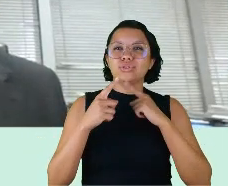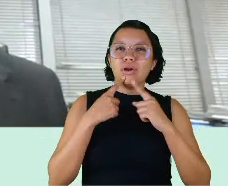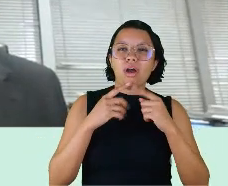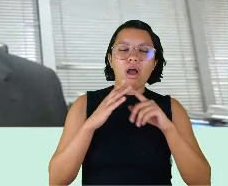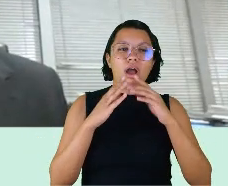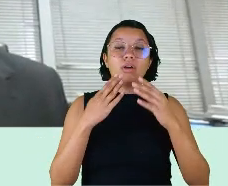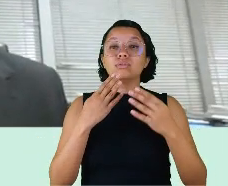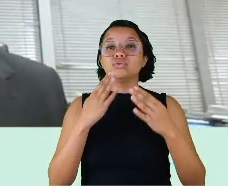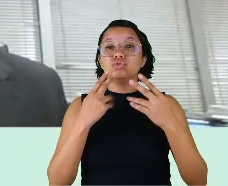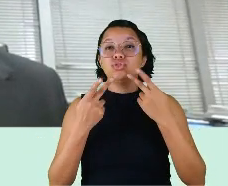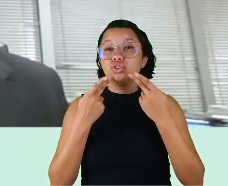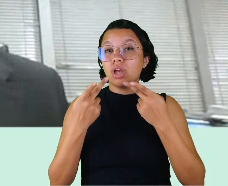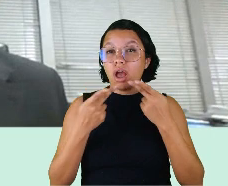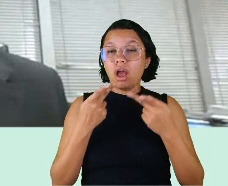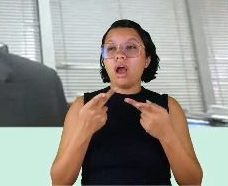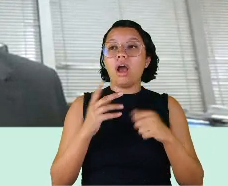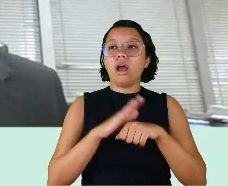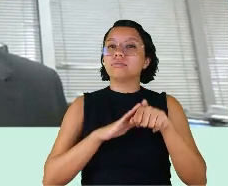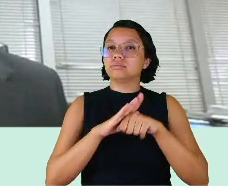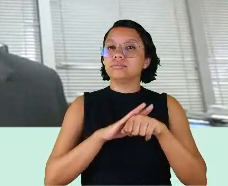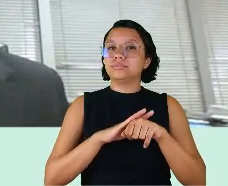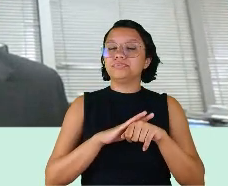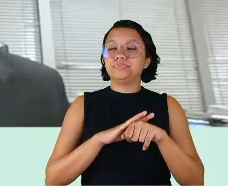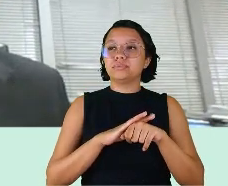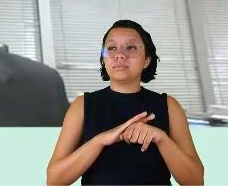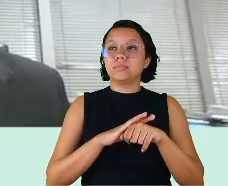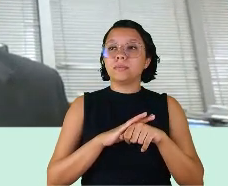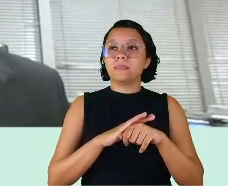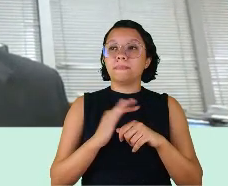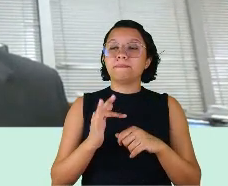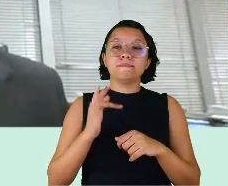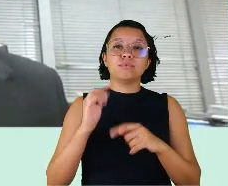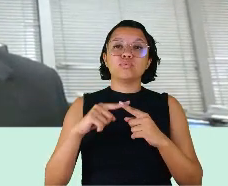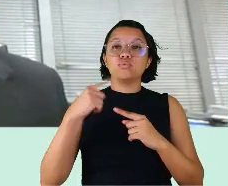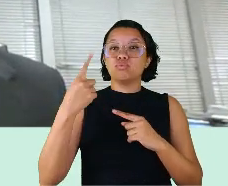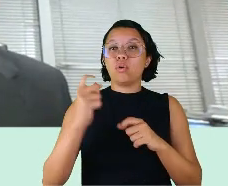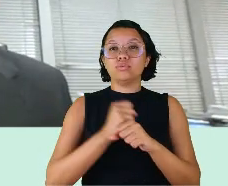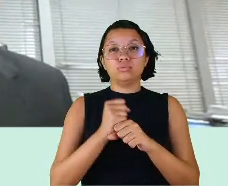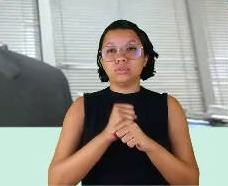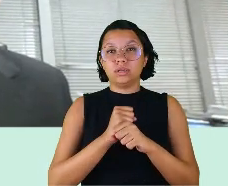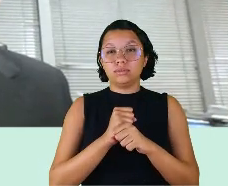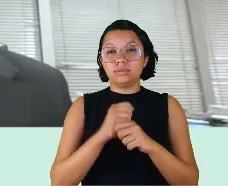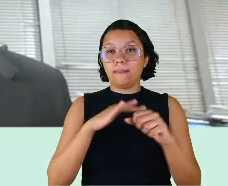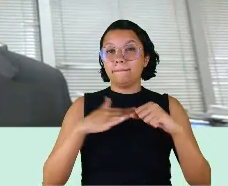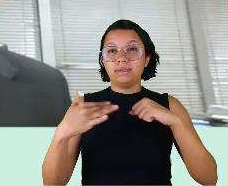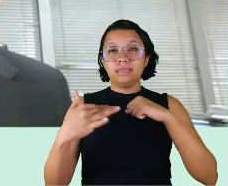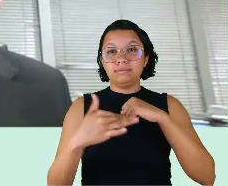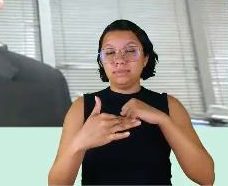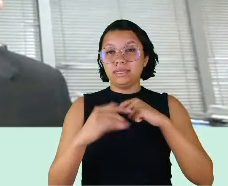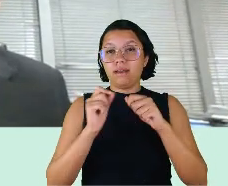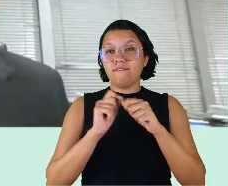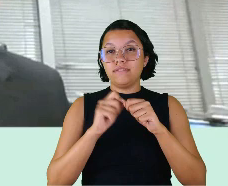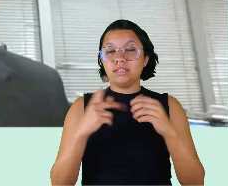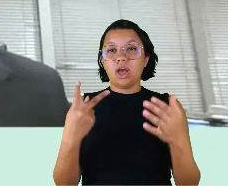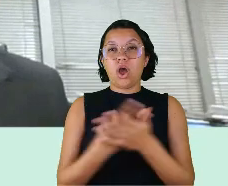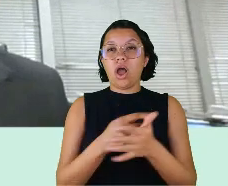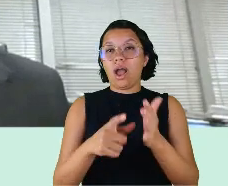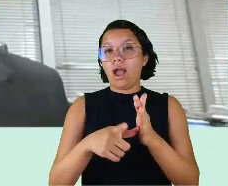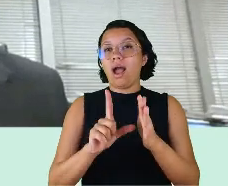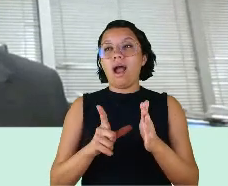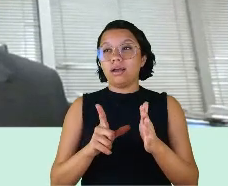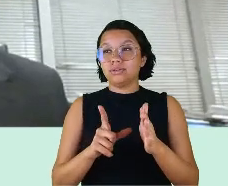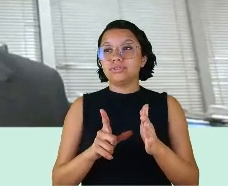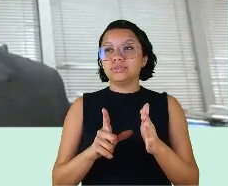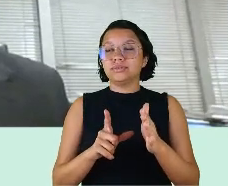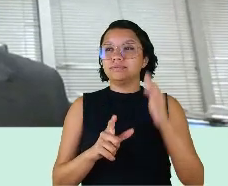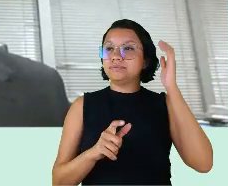não é fácil. Mas acho que é que nos coloca os próximos anos, né? Que a pandemia antecipou algo que seria mais para o futuro,